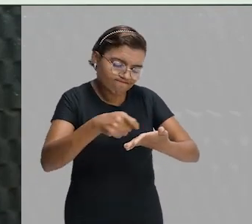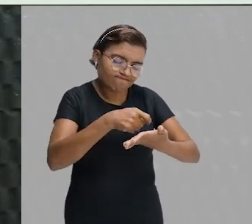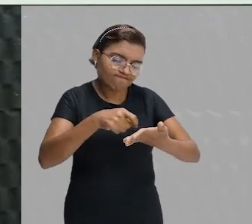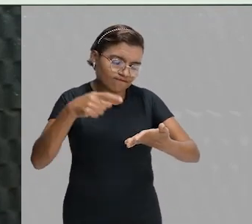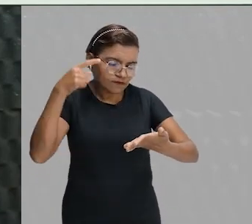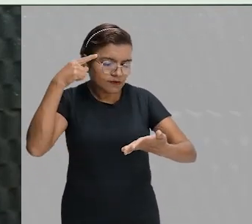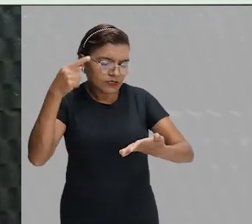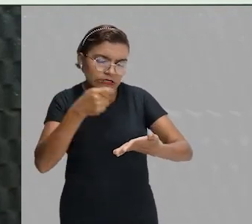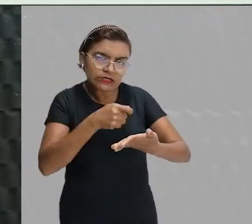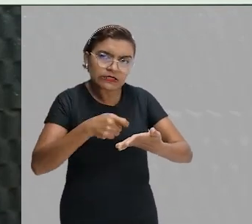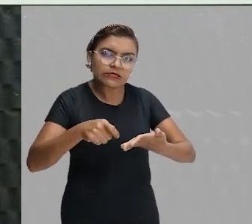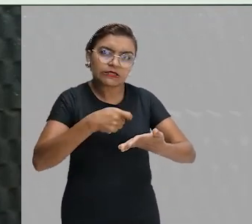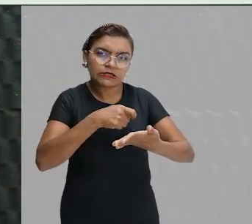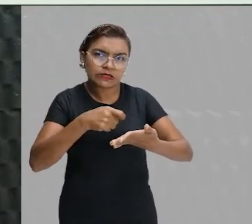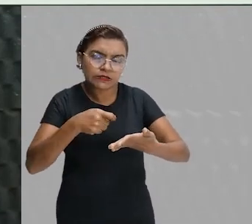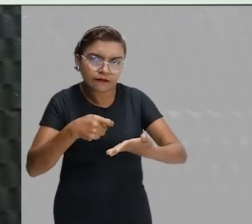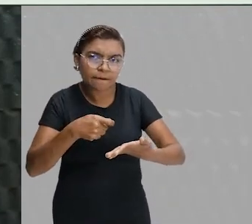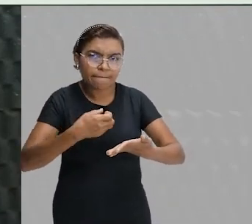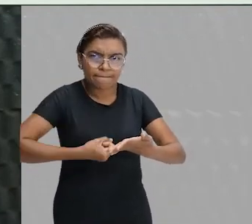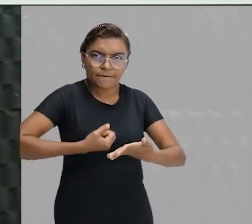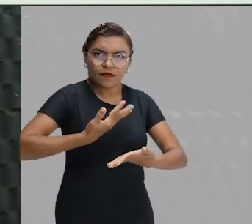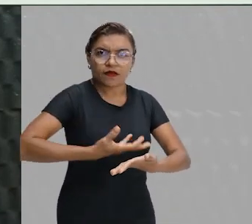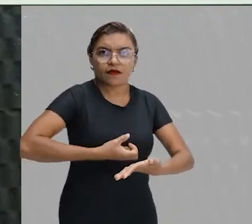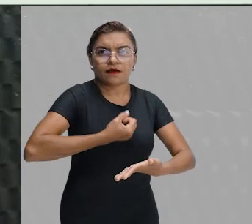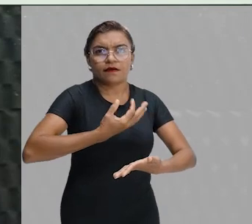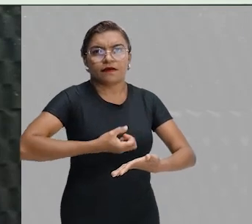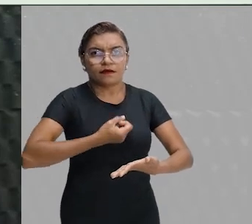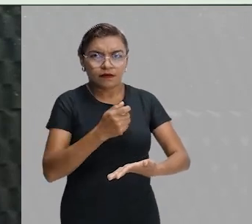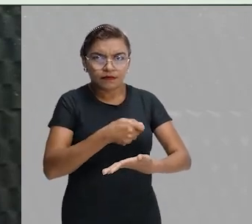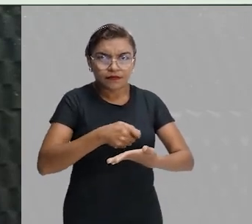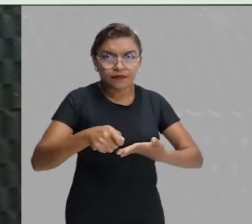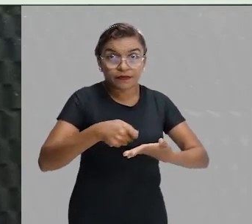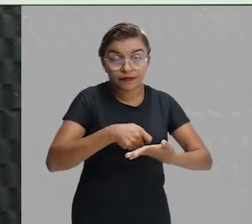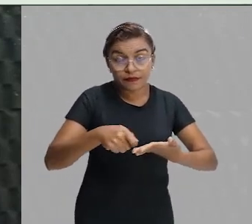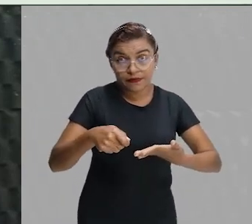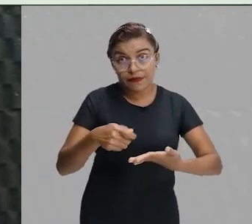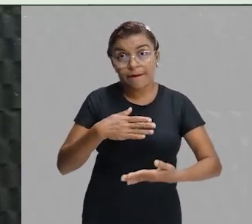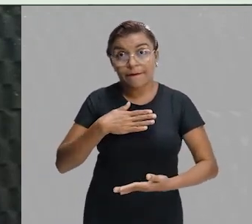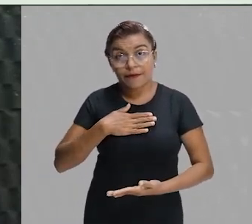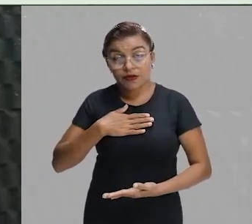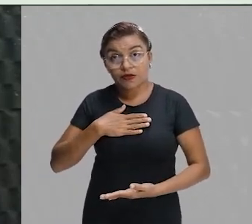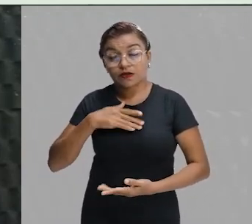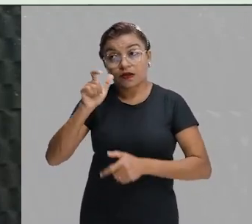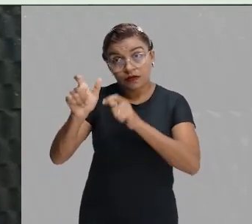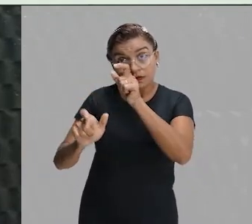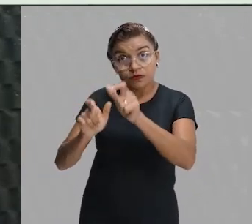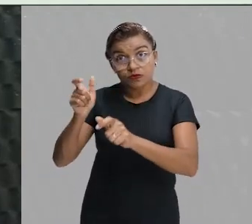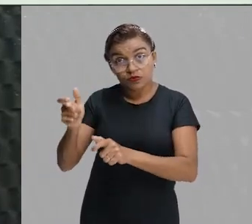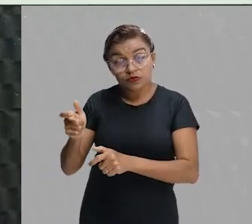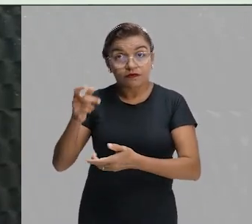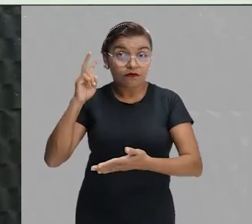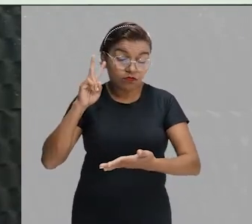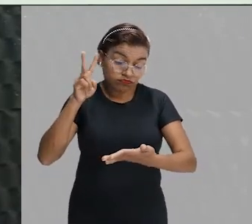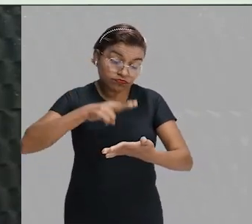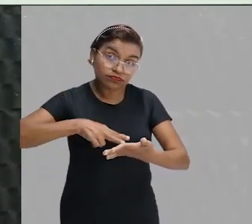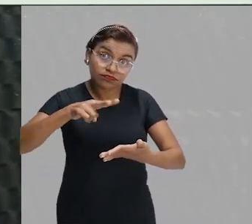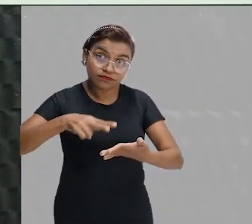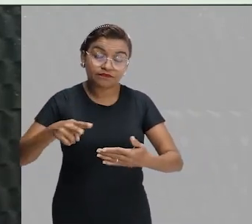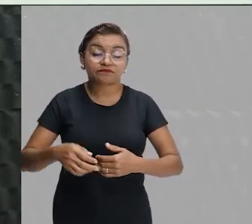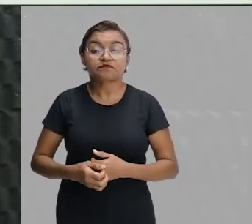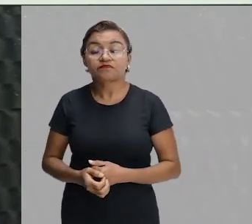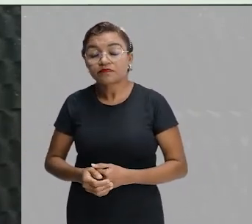querendo falar ou que eu estou querendo asseverar para os meus interlocutores. Então, eu vou